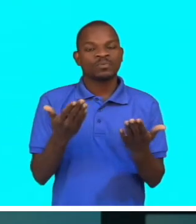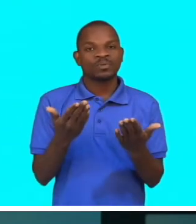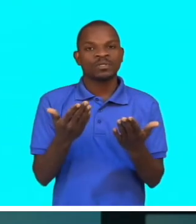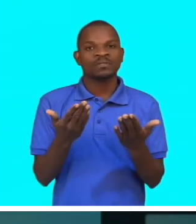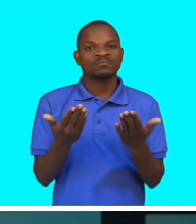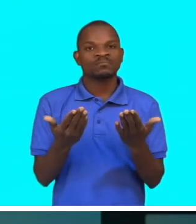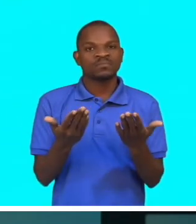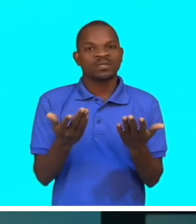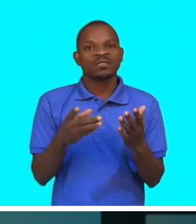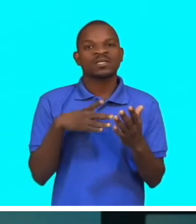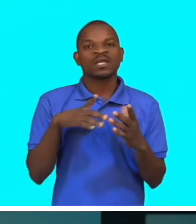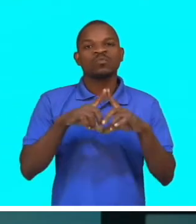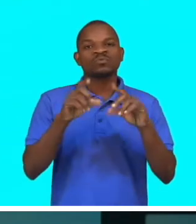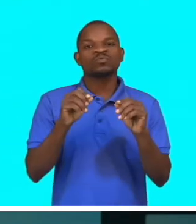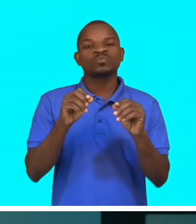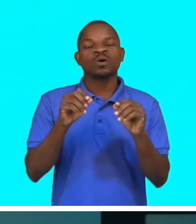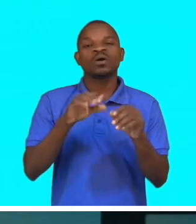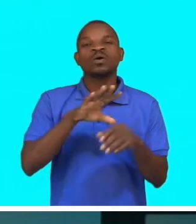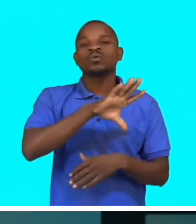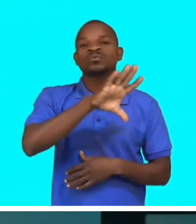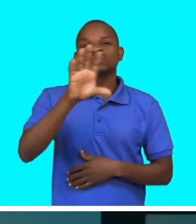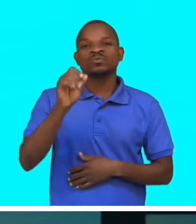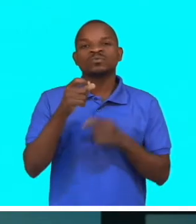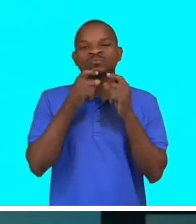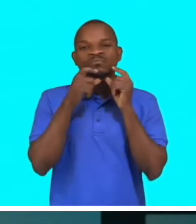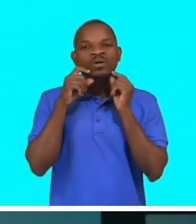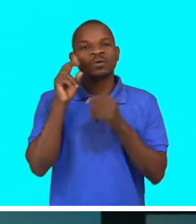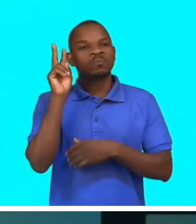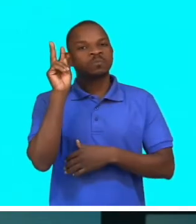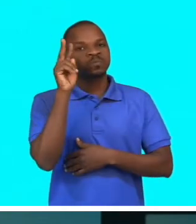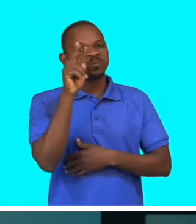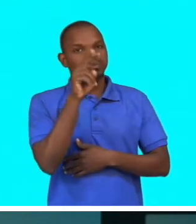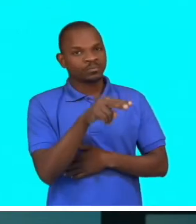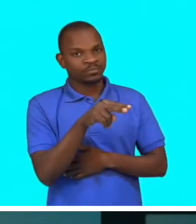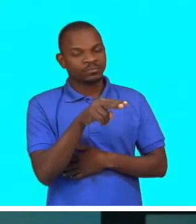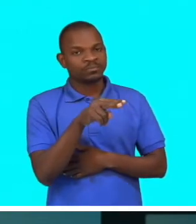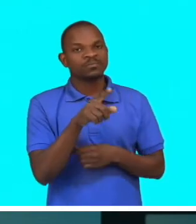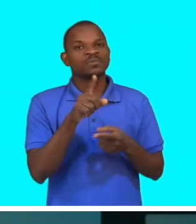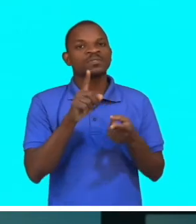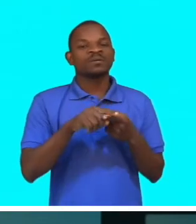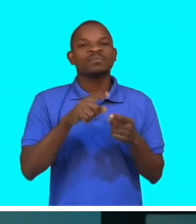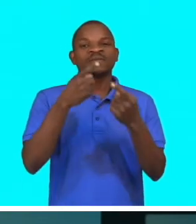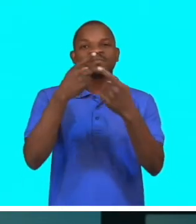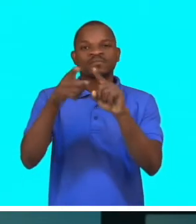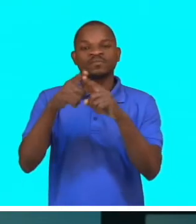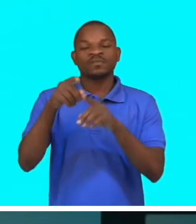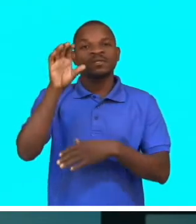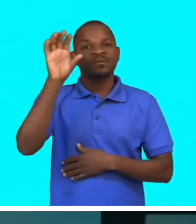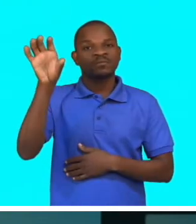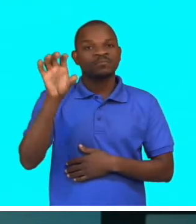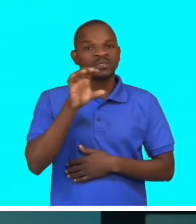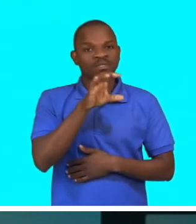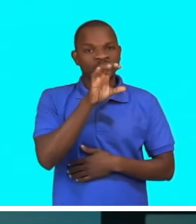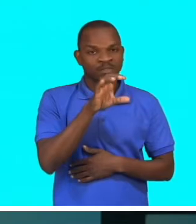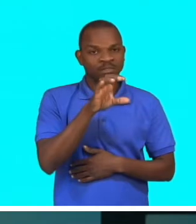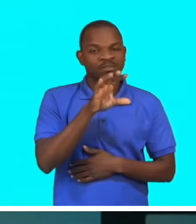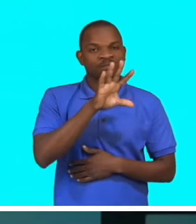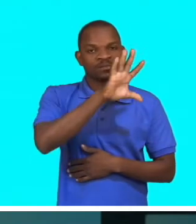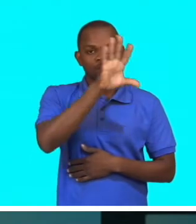porque aquele jogo, além de estar a ser visto no país, todos devem ser vistos, em outros